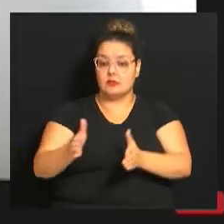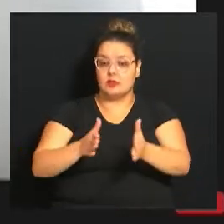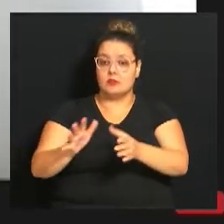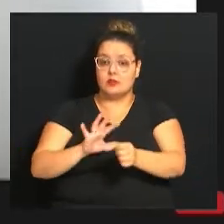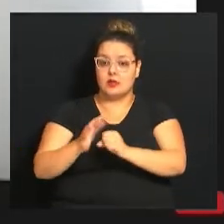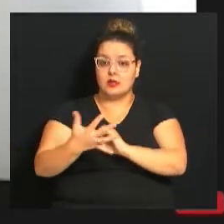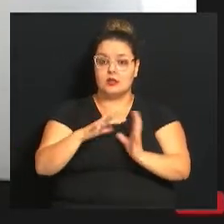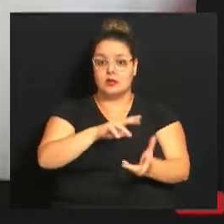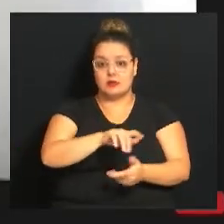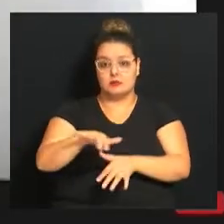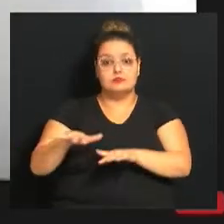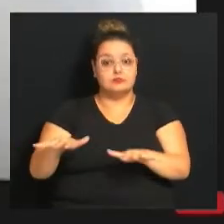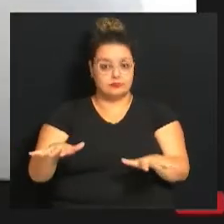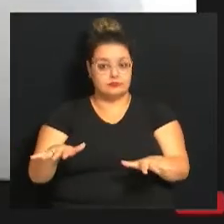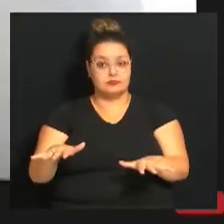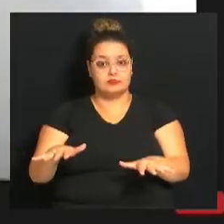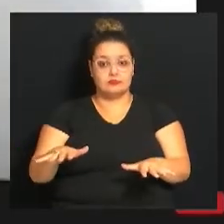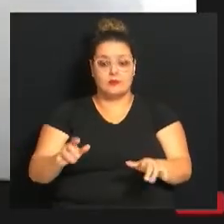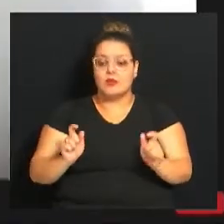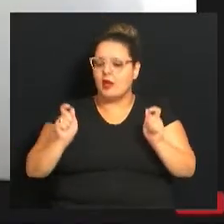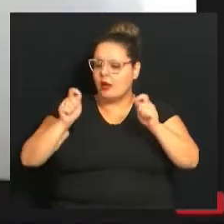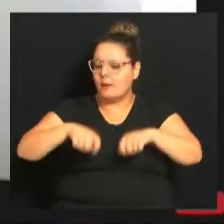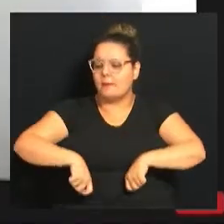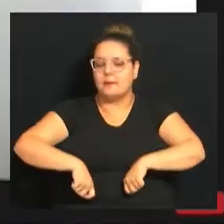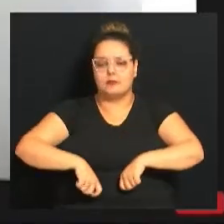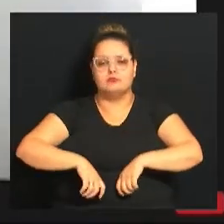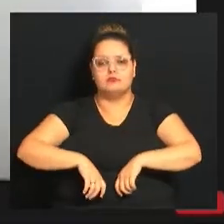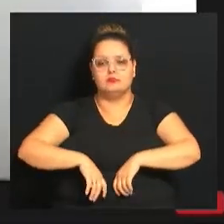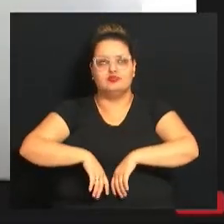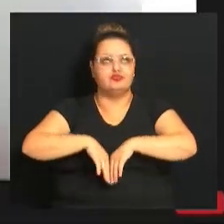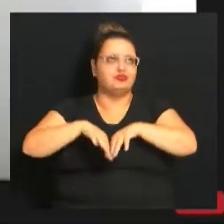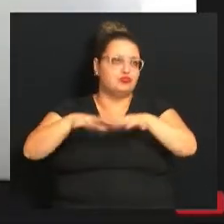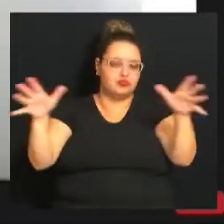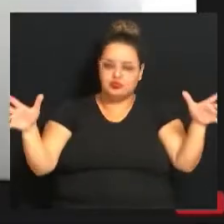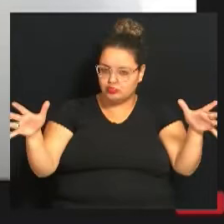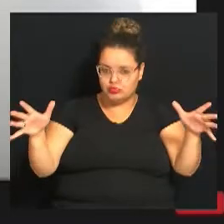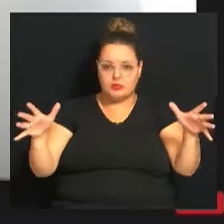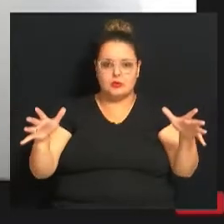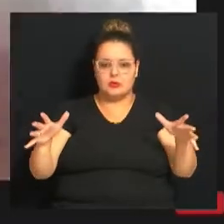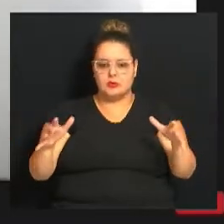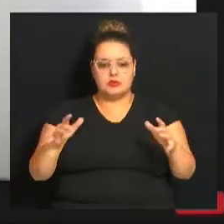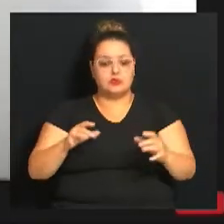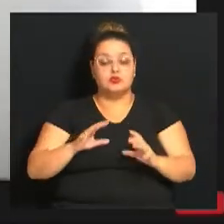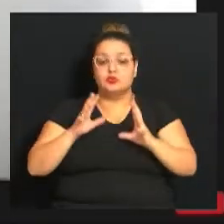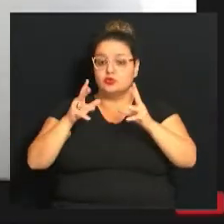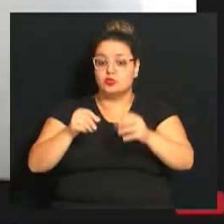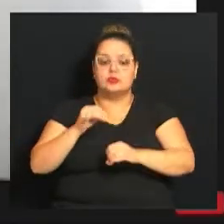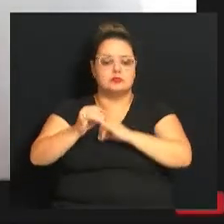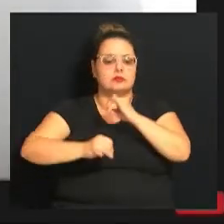da Covid, isso potencializou todas as conexões digitais possíveis, né? As reuniões via